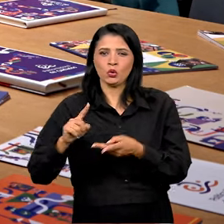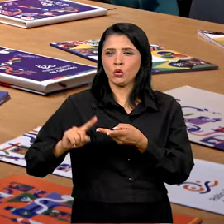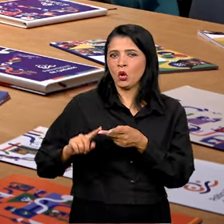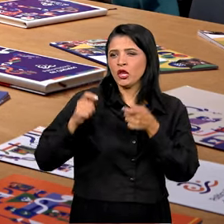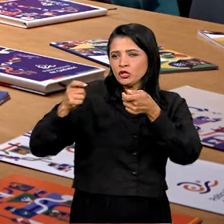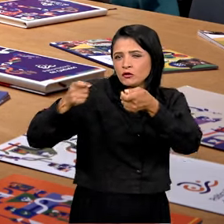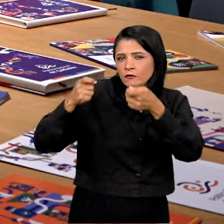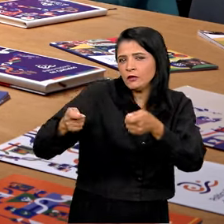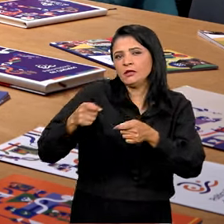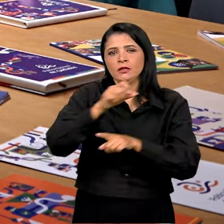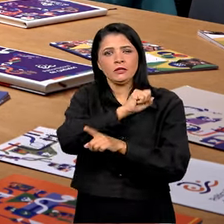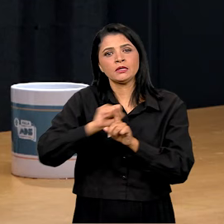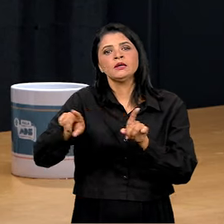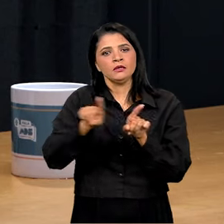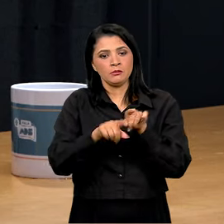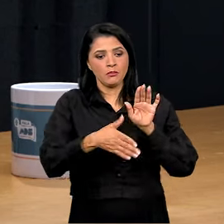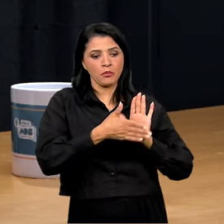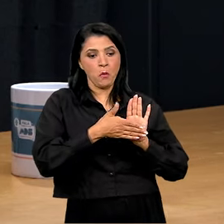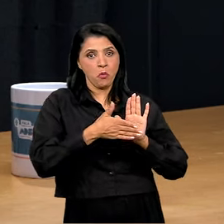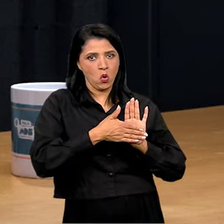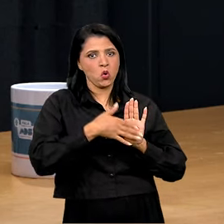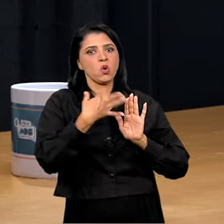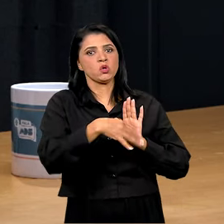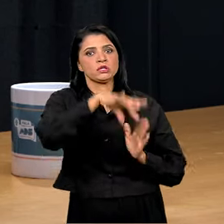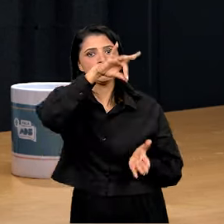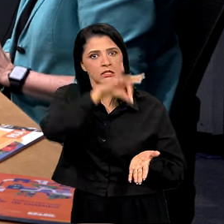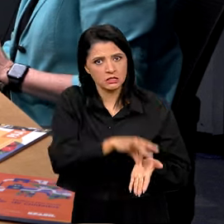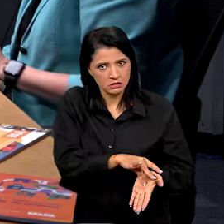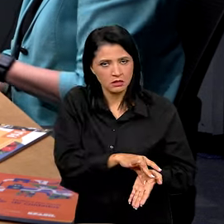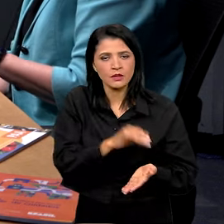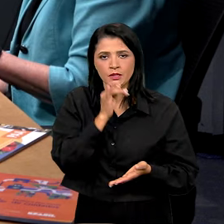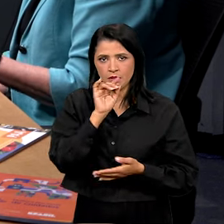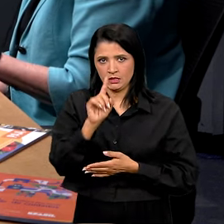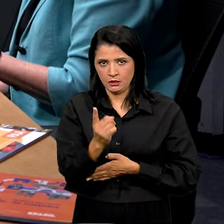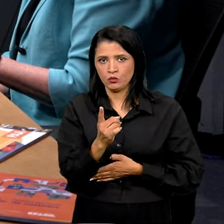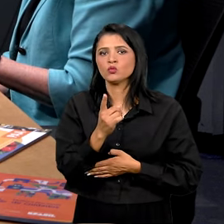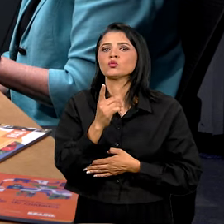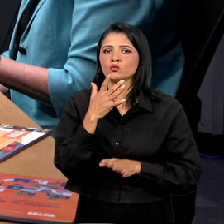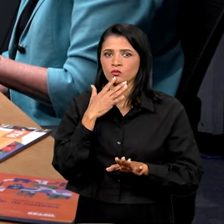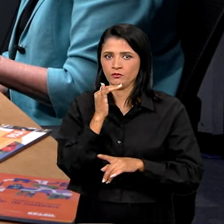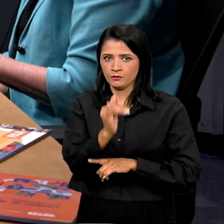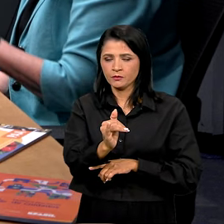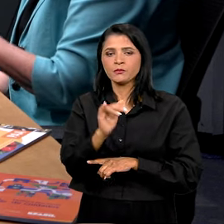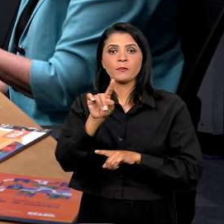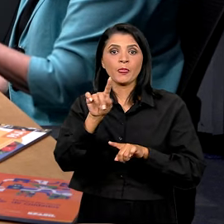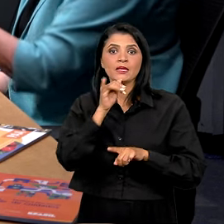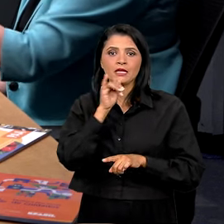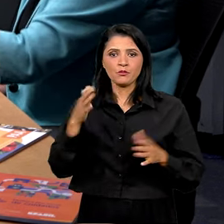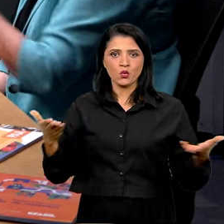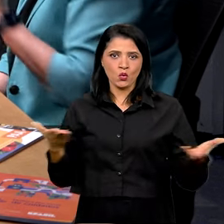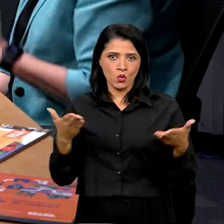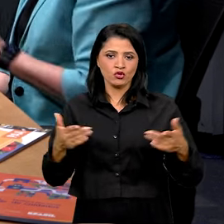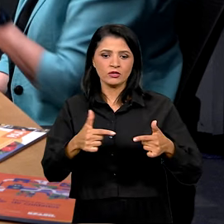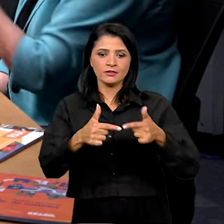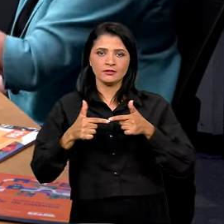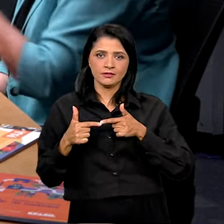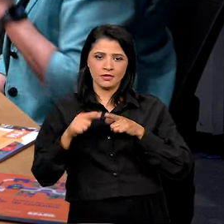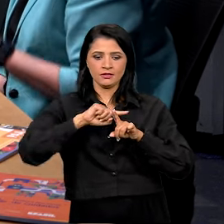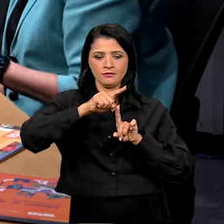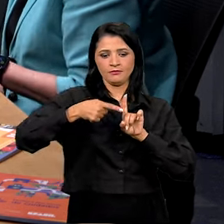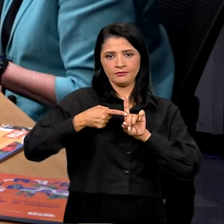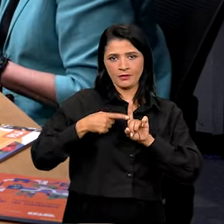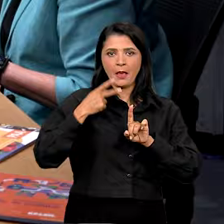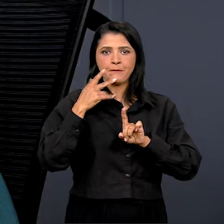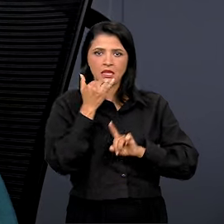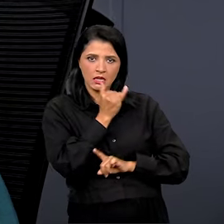faz também através de propostas concretas vou dar apenas um exemplo a questão do que é hoje a licença maternidade a